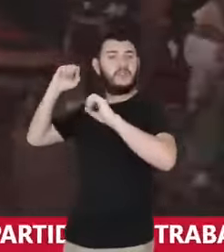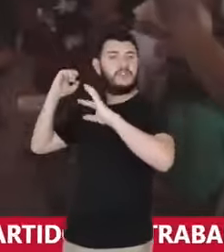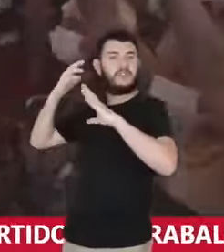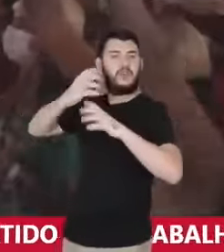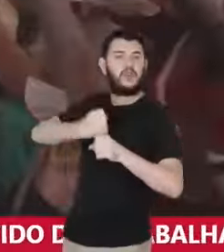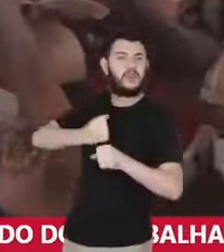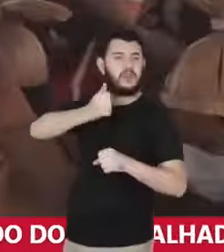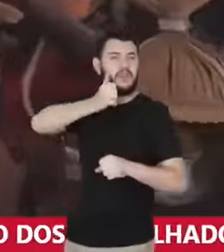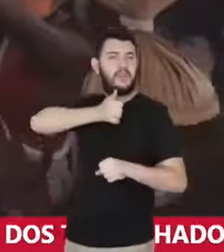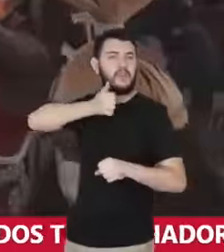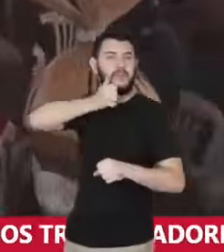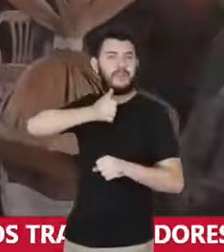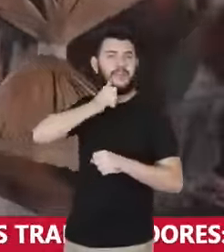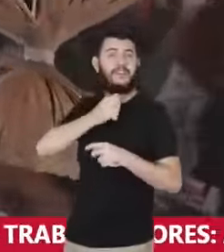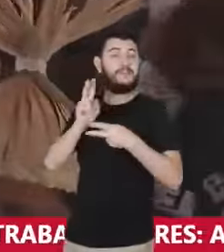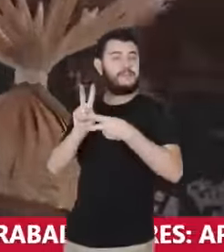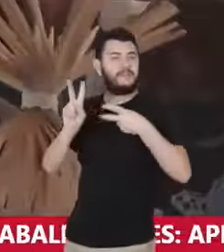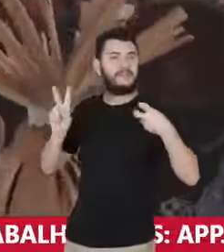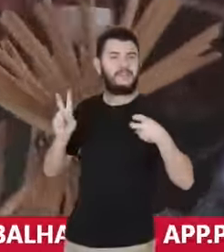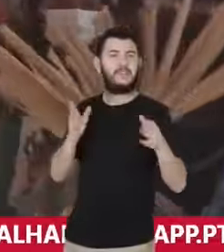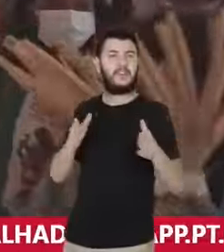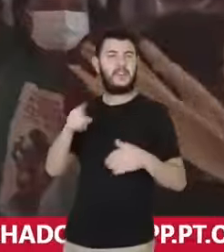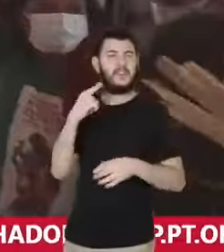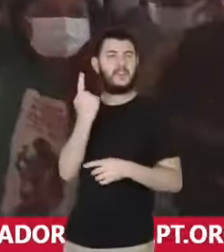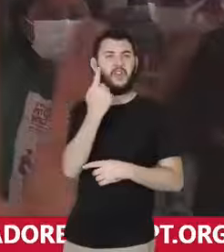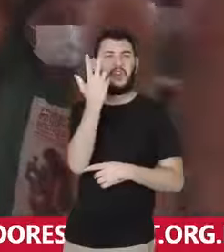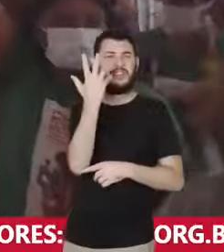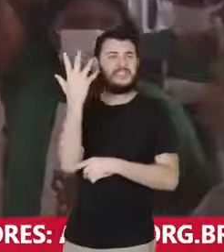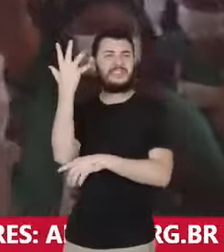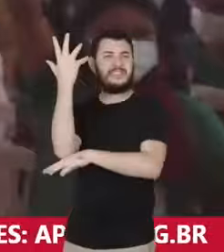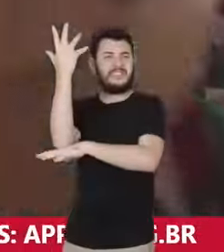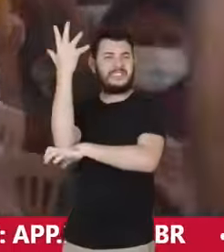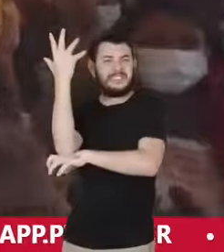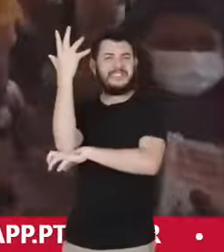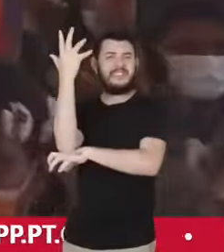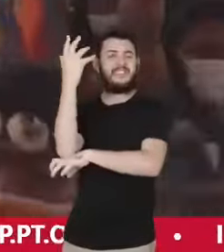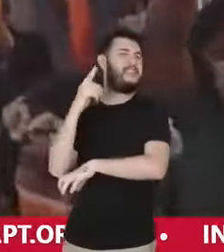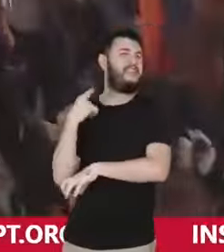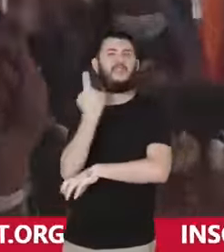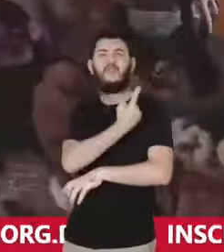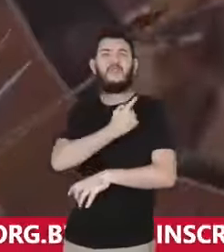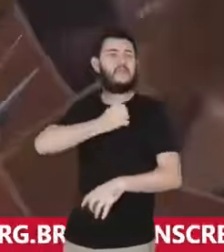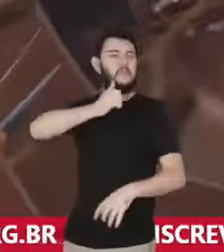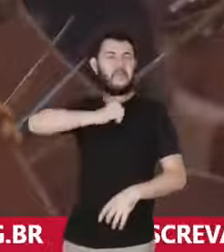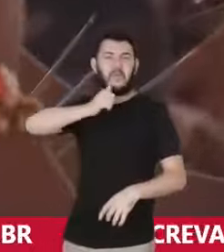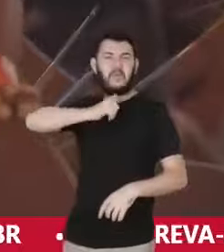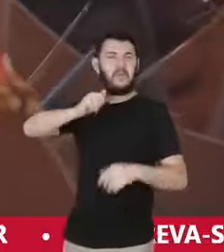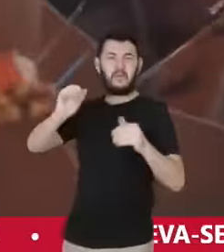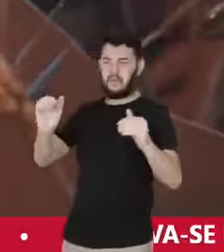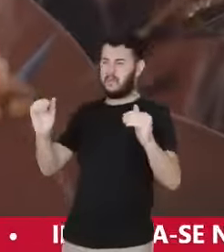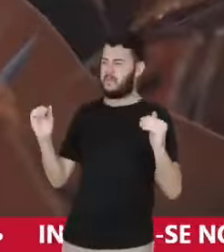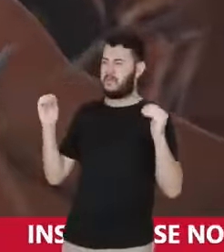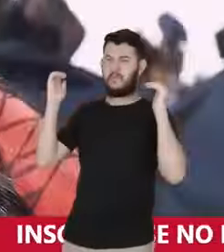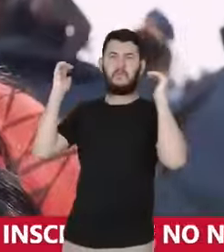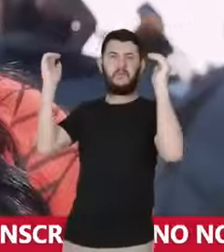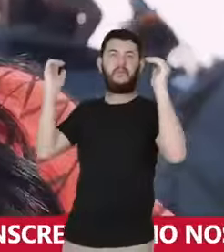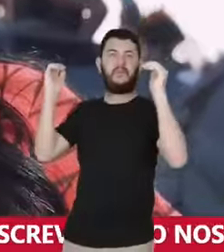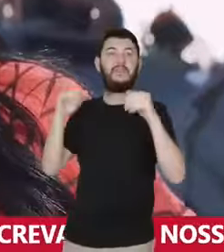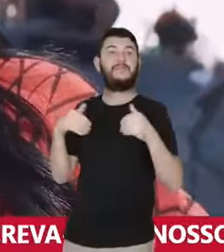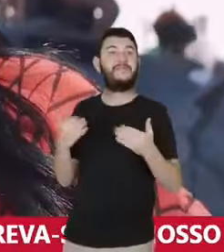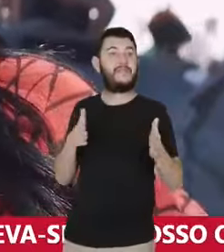árvores enraizadas, nós somos mulheres luz, nós somos mulheres. Essa segunda marcha traz